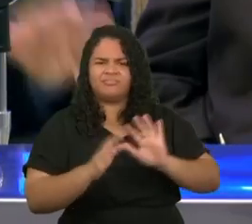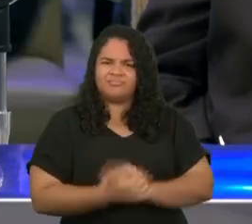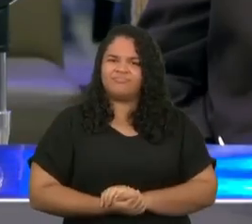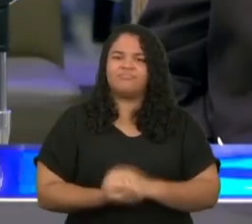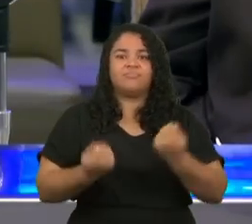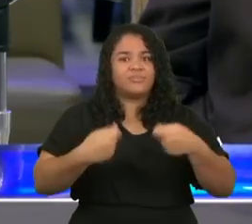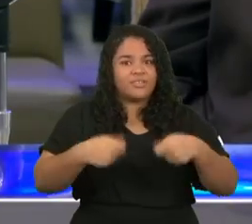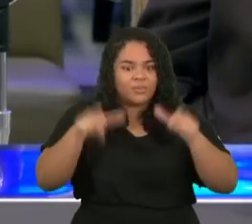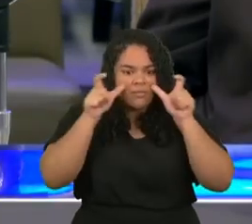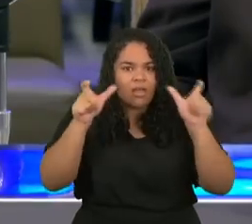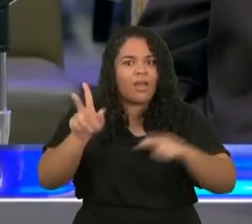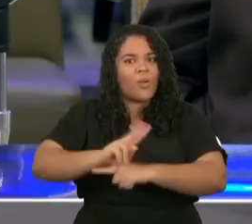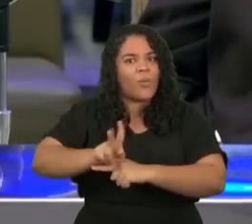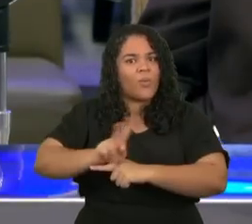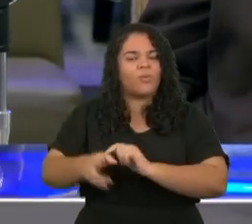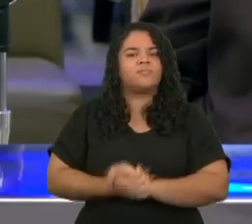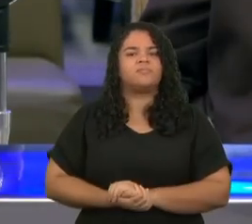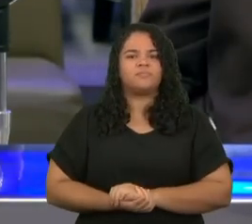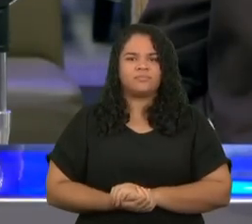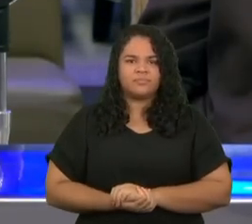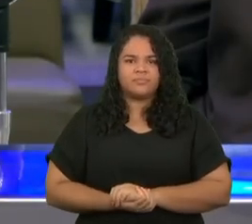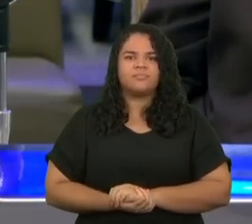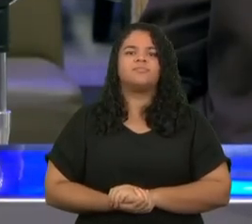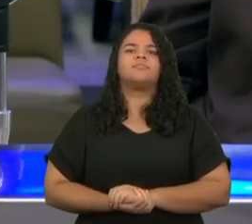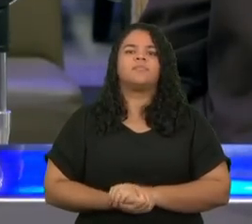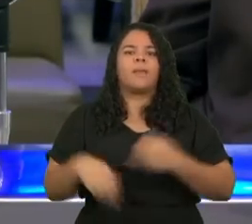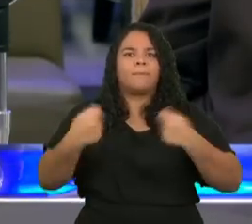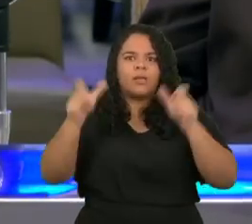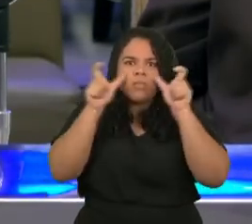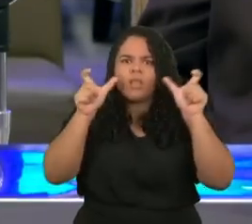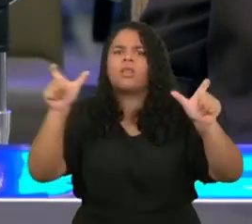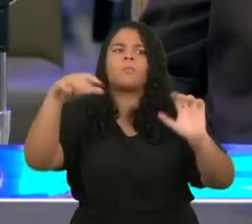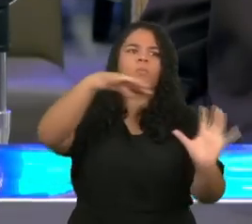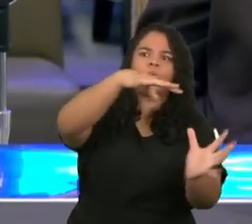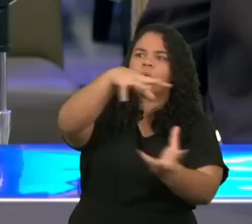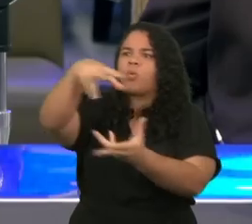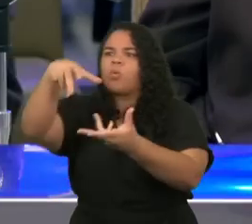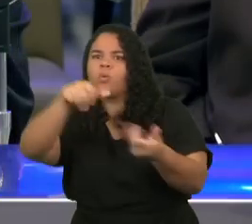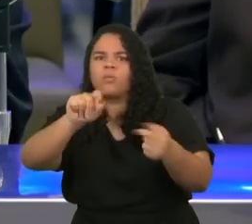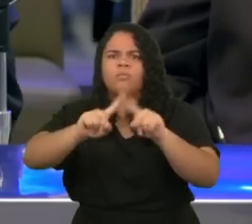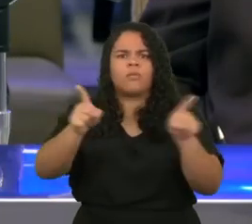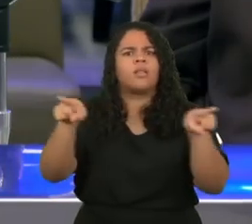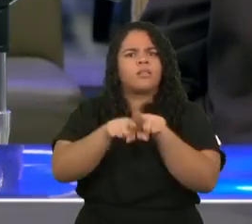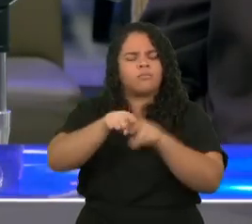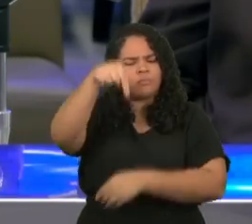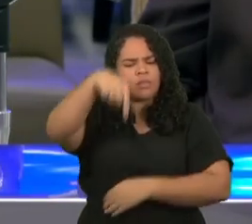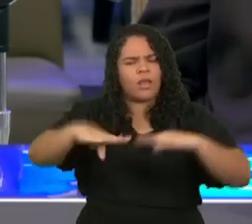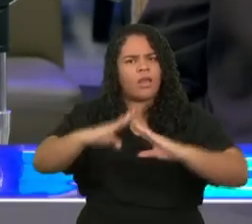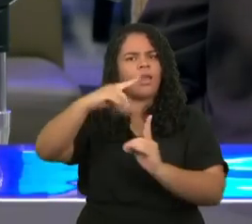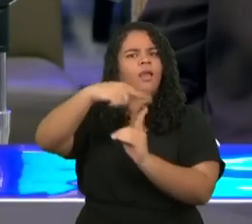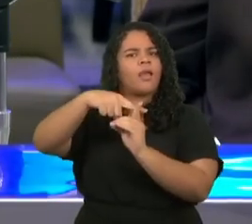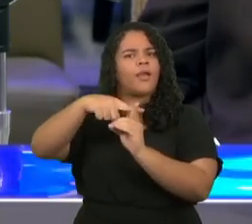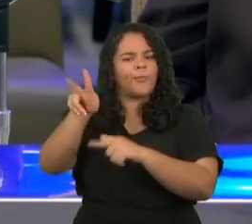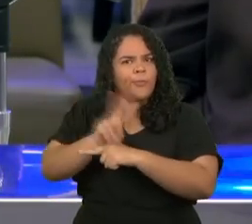e não só lá fora aqui dentro tá cheio de amiguinhos perigosos cuida do teu filho